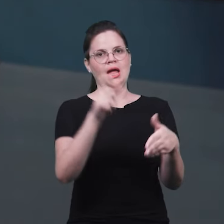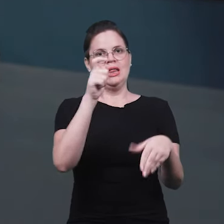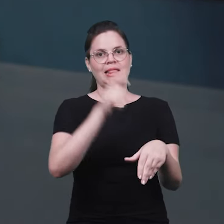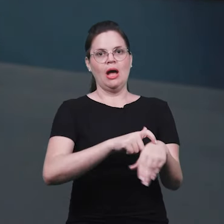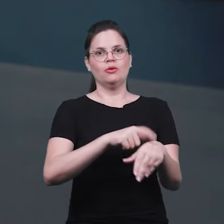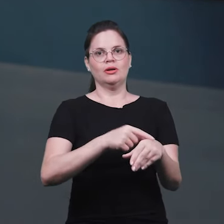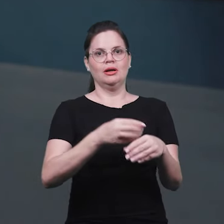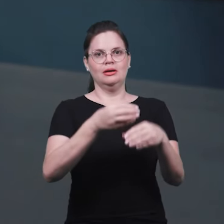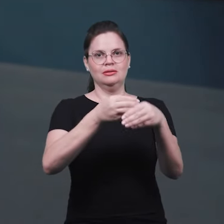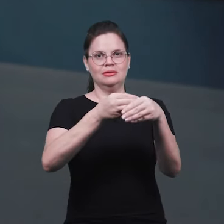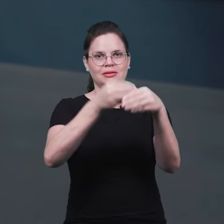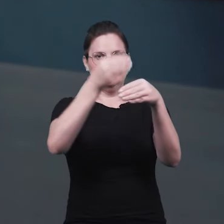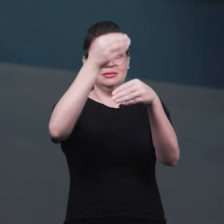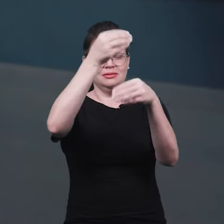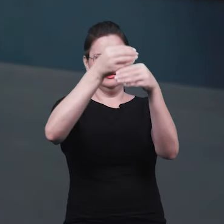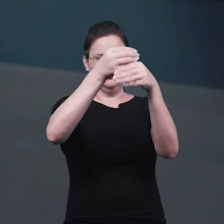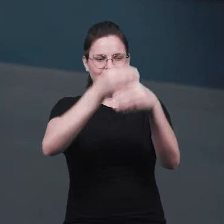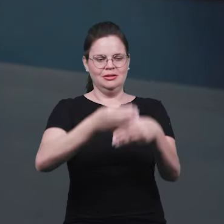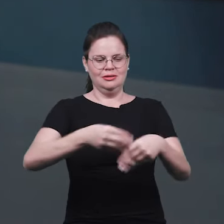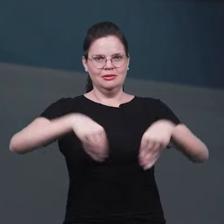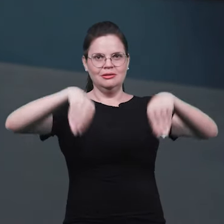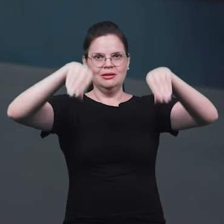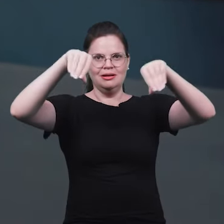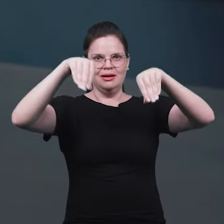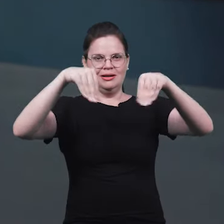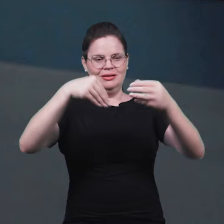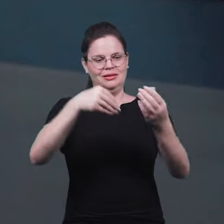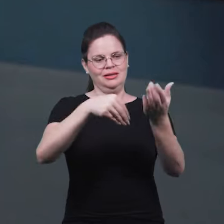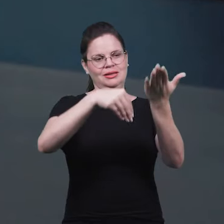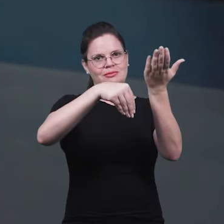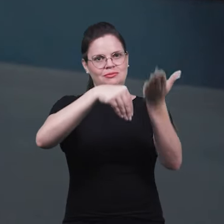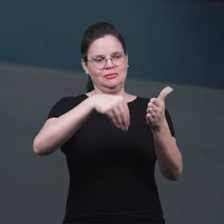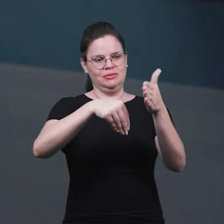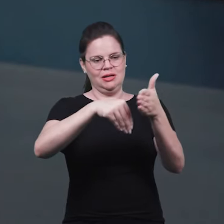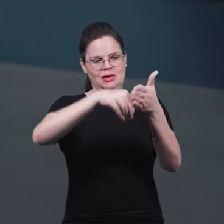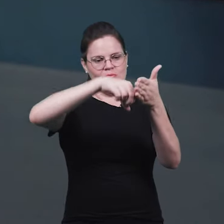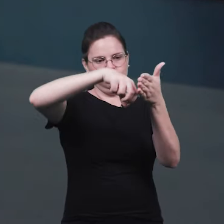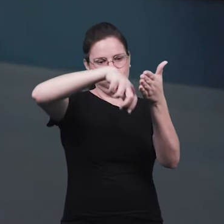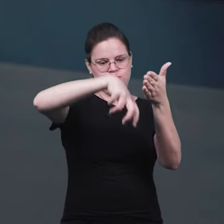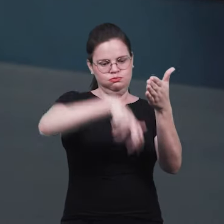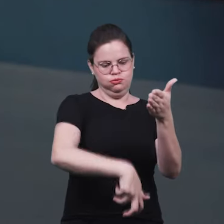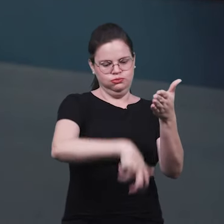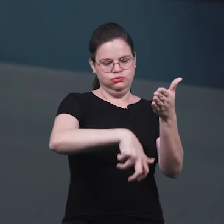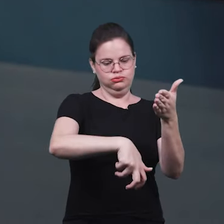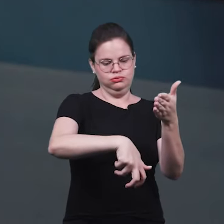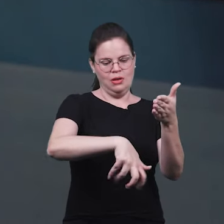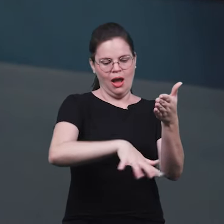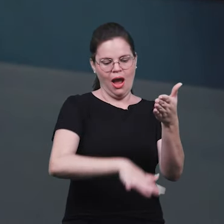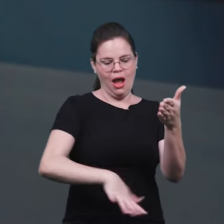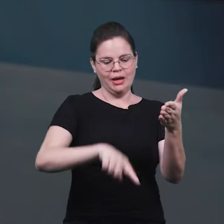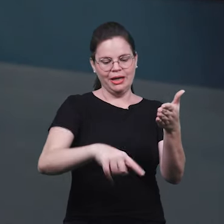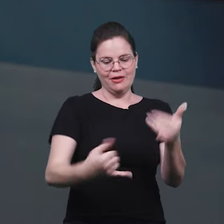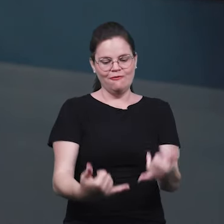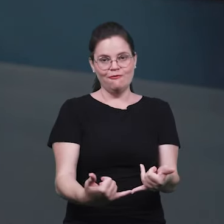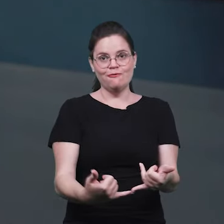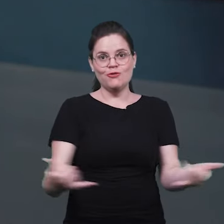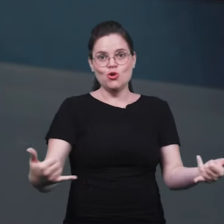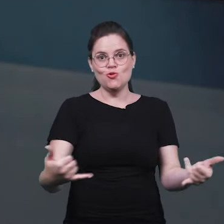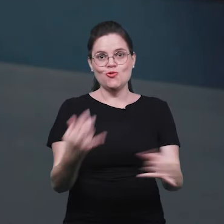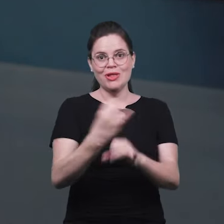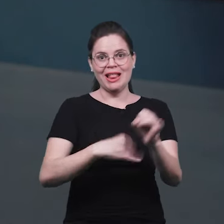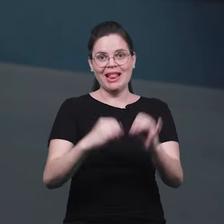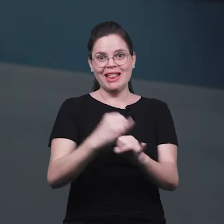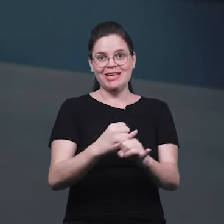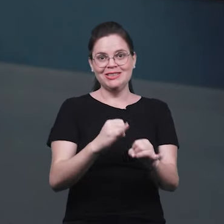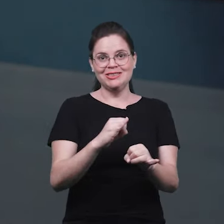que é um processo, descer a âncora na área de fundeio para que ele fique seguro, ele desceu a âncora numa área de cabo de fibra ótica e rompeu um cabo de